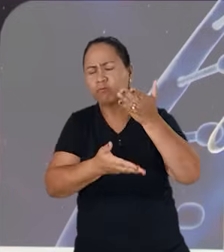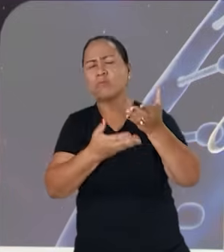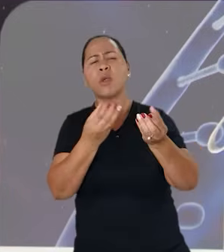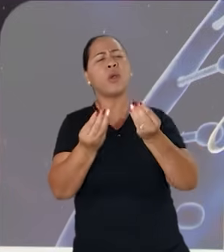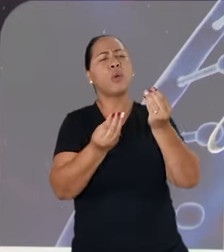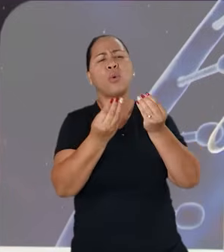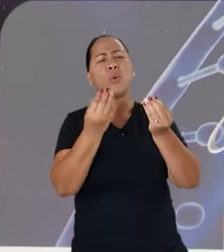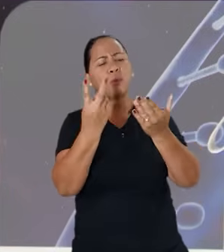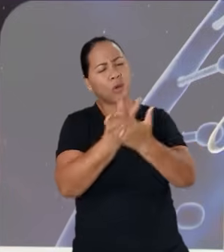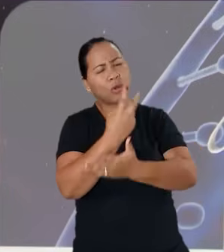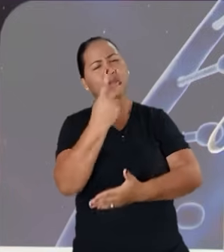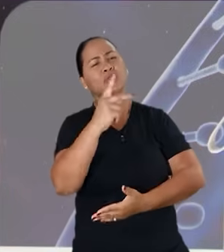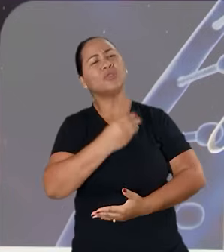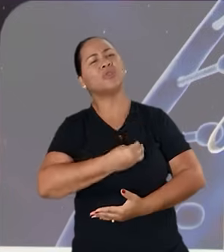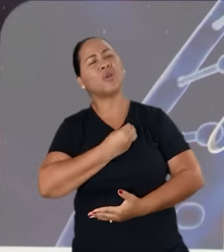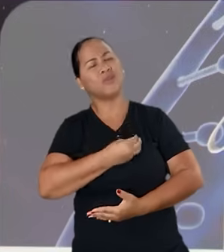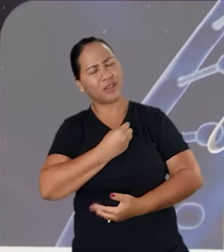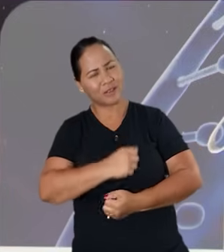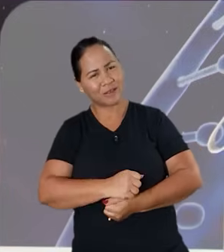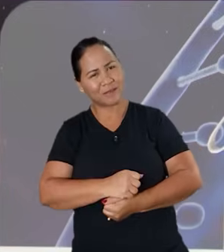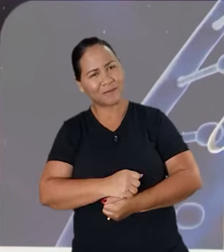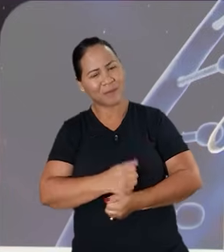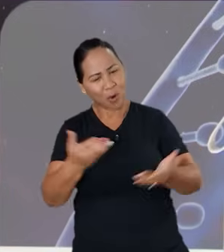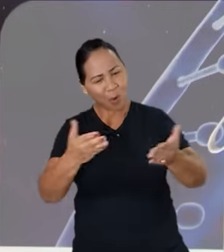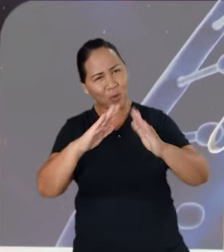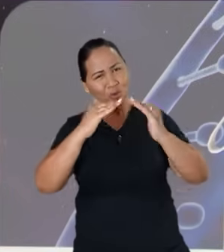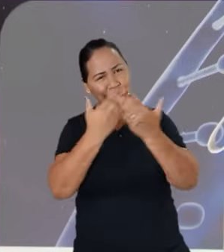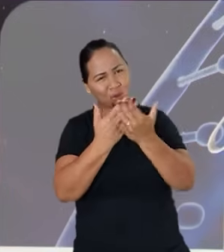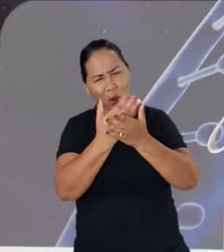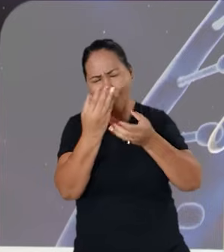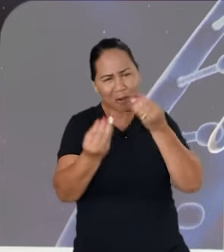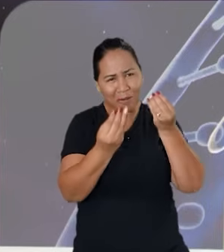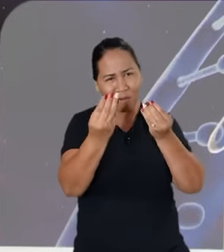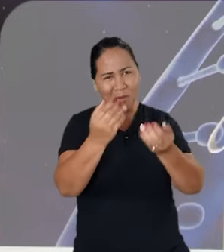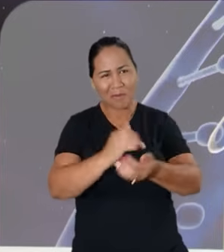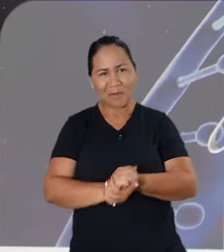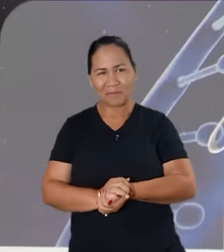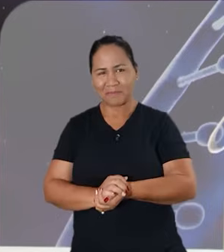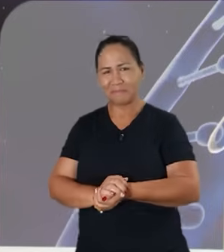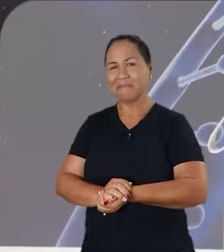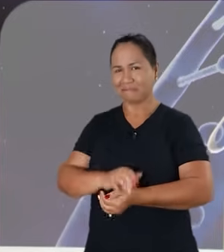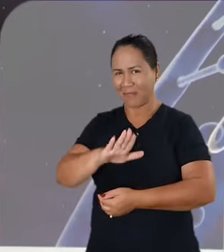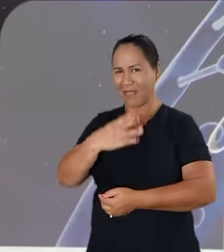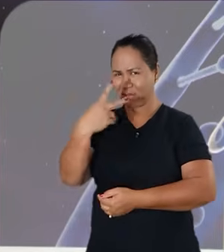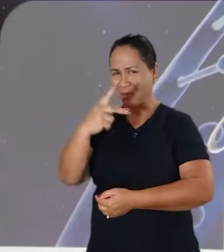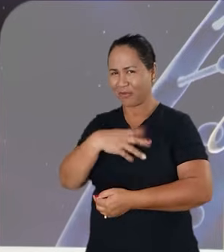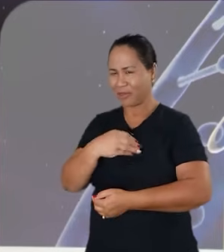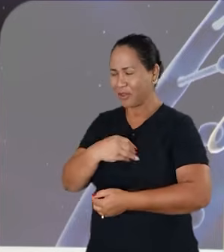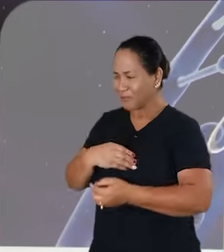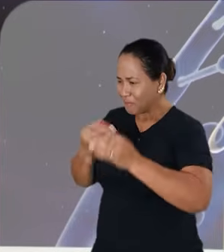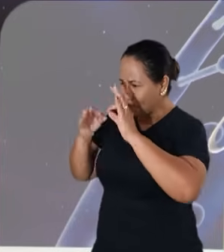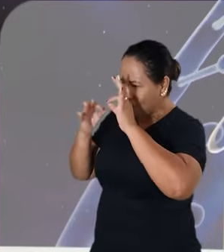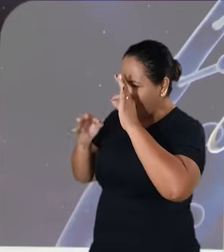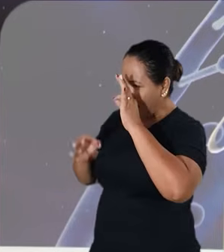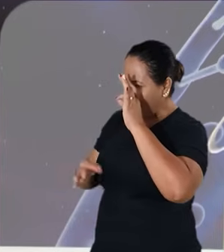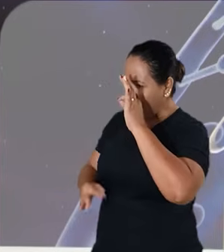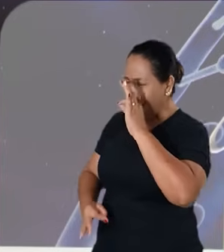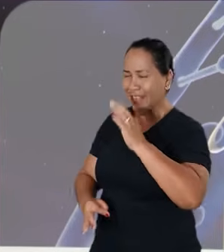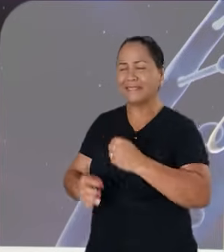um milhão de vezes com mais grandiosidade, poder e frequência do que qualquer outra coisa. Porque você vai se sentir orgulhoso.